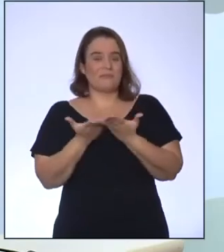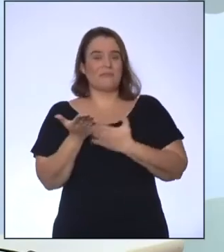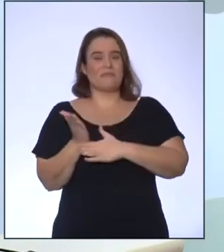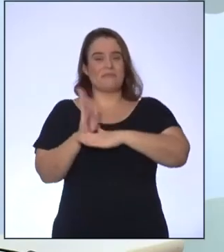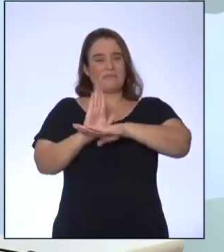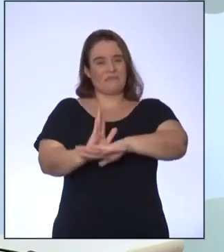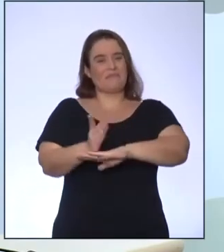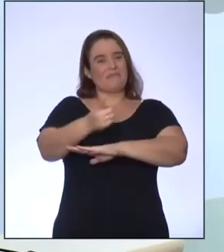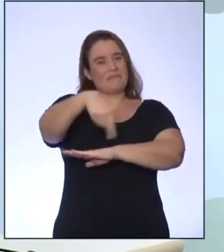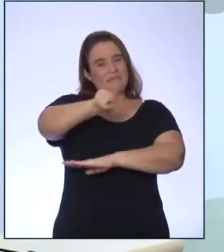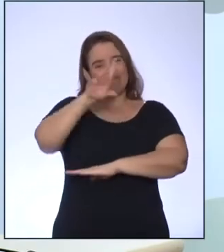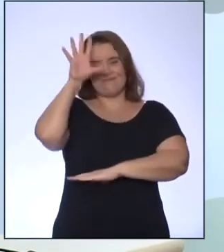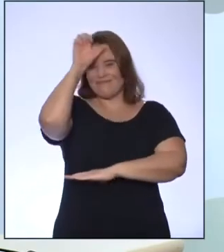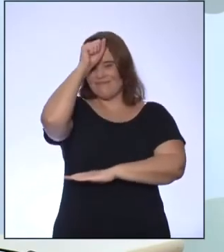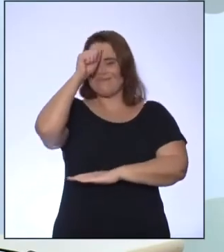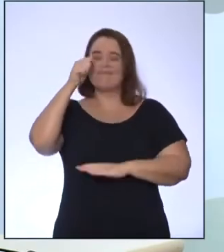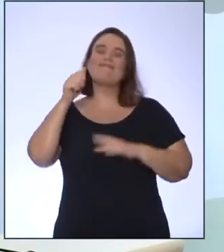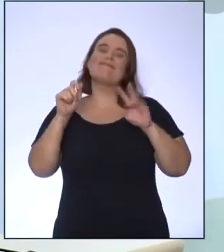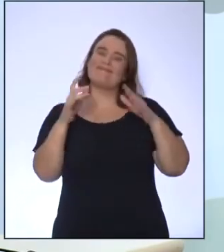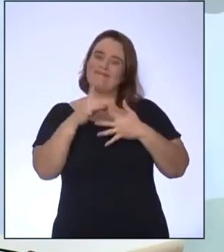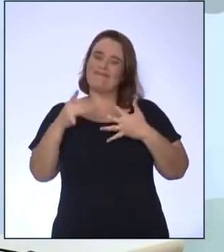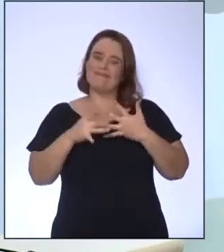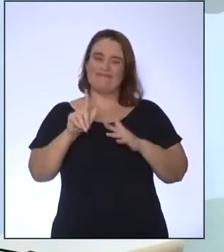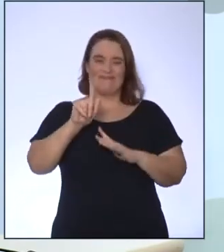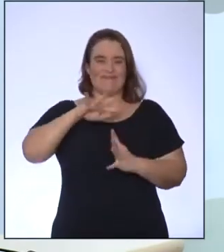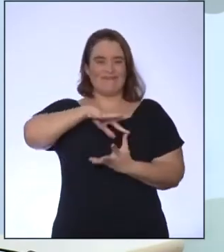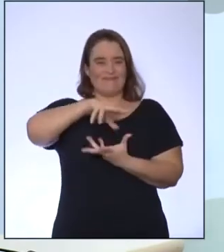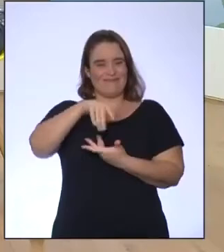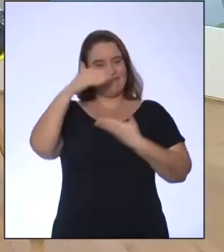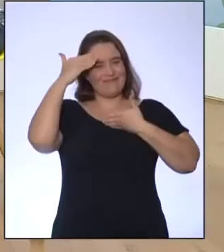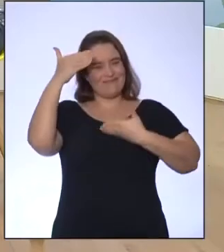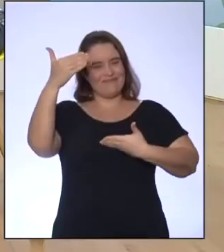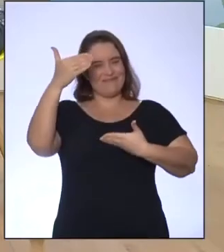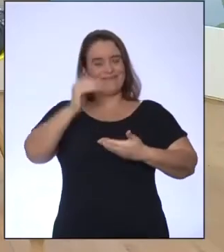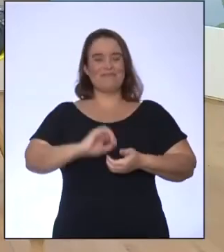para a aprendizagem em geografia. Muito obrigada.